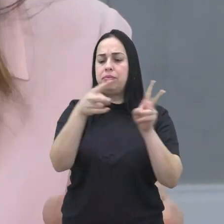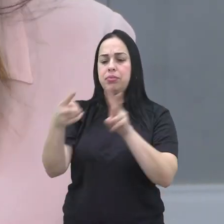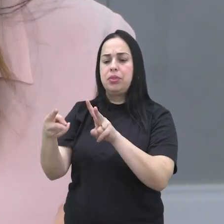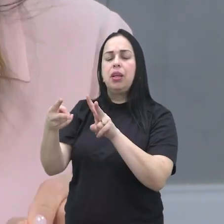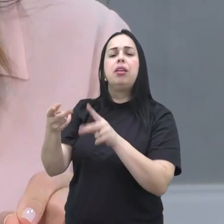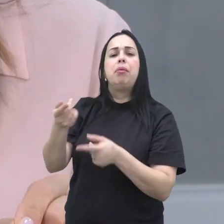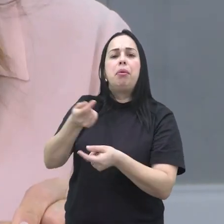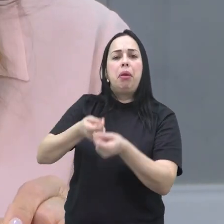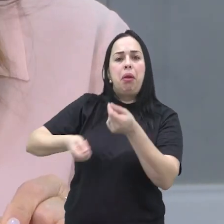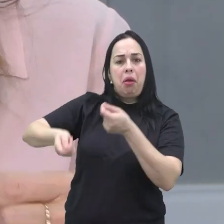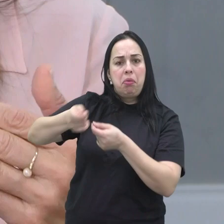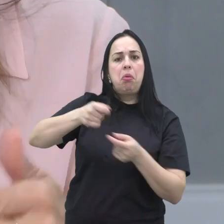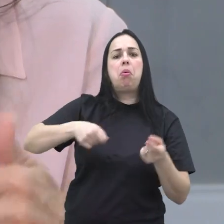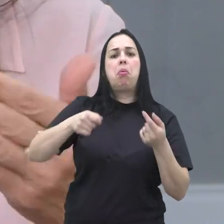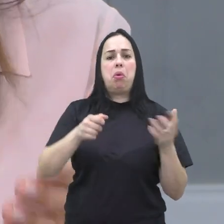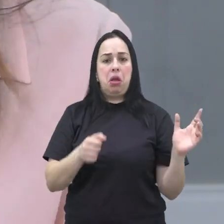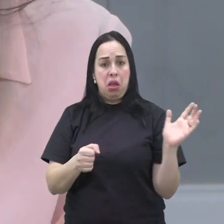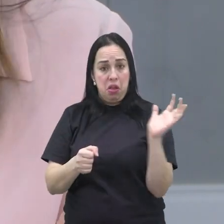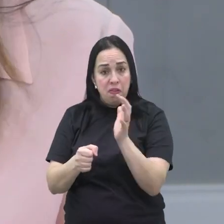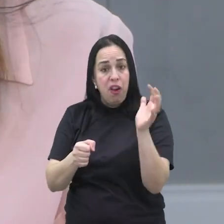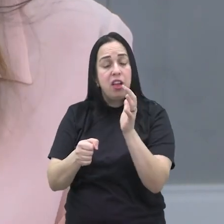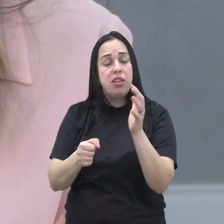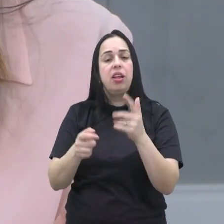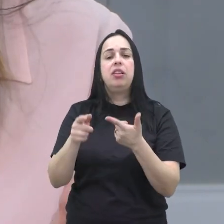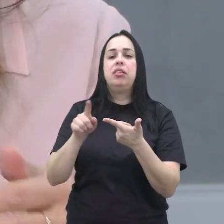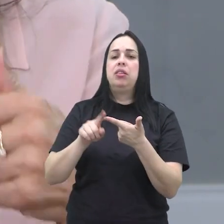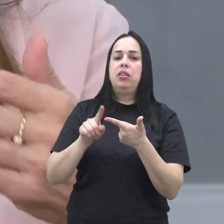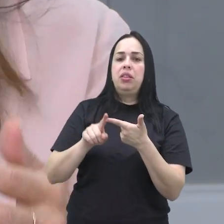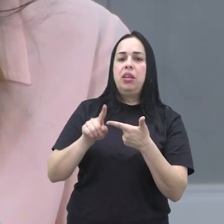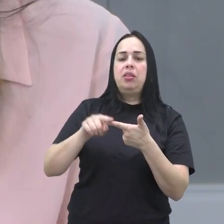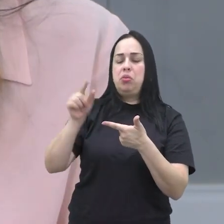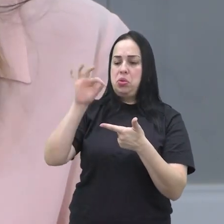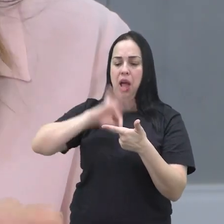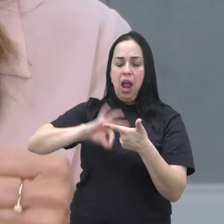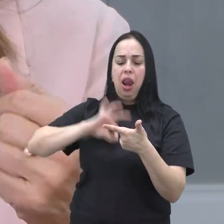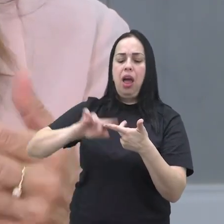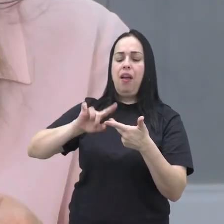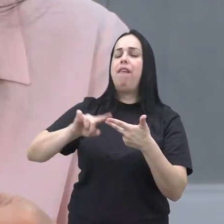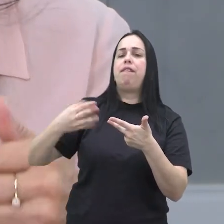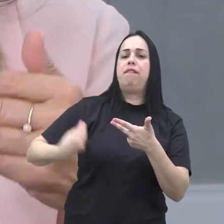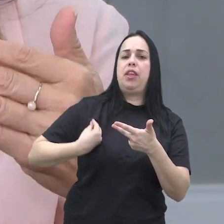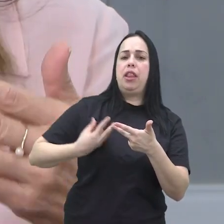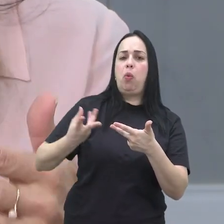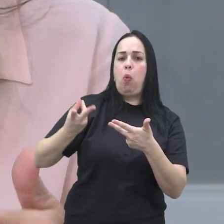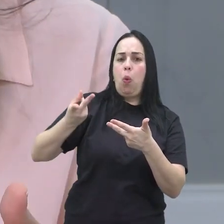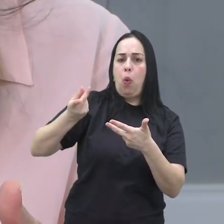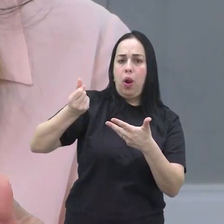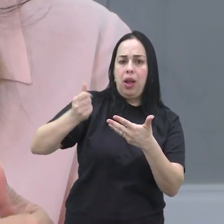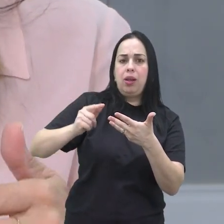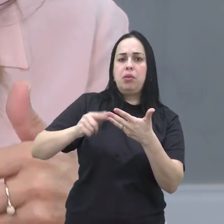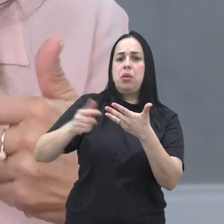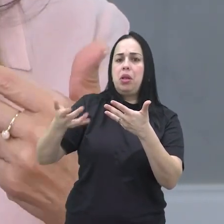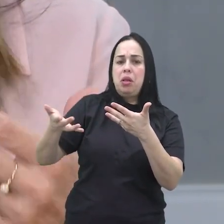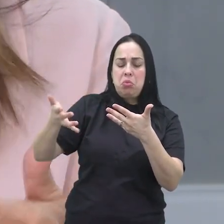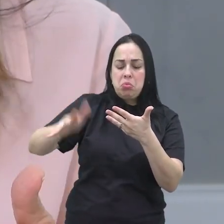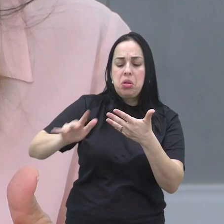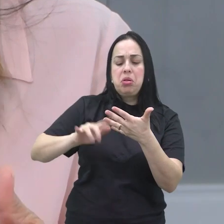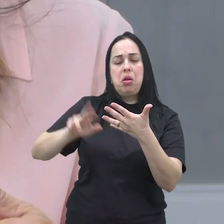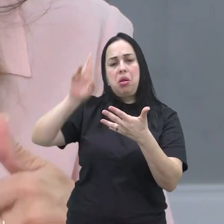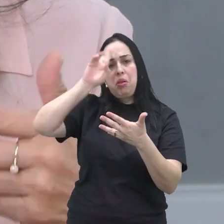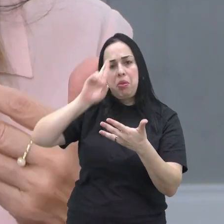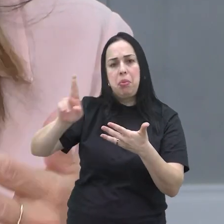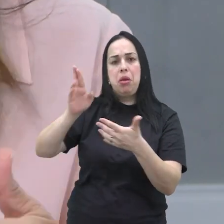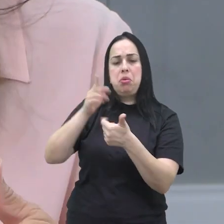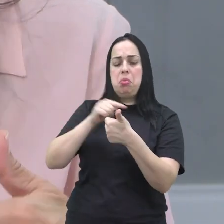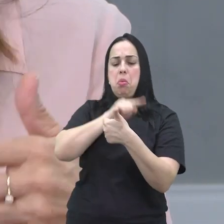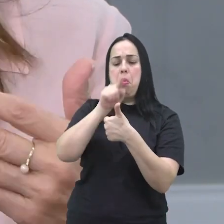todos os seus índices econômicos impactados de forma positiva. IDH, salário, qualidade de vida,